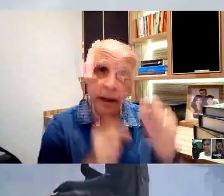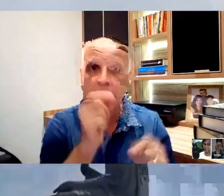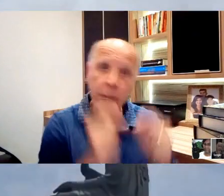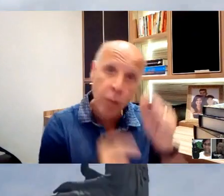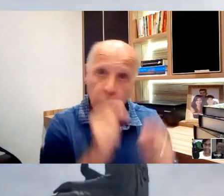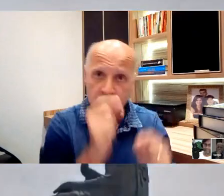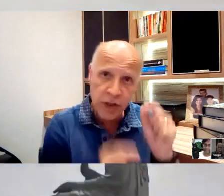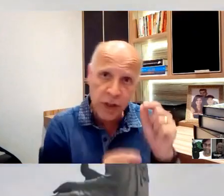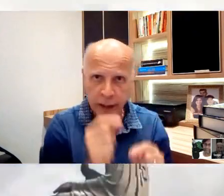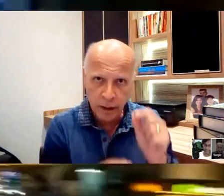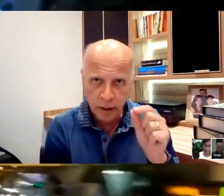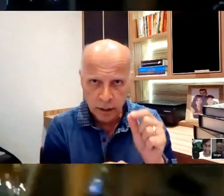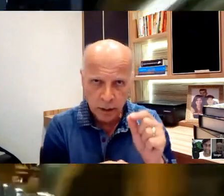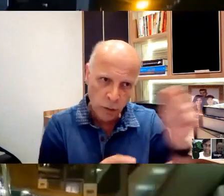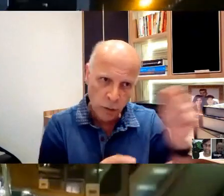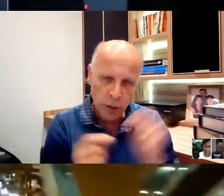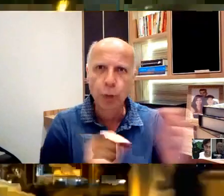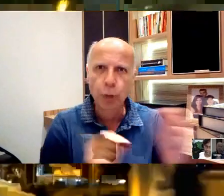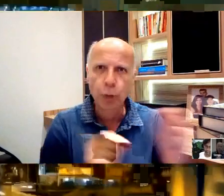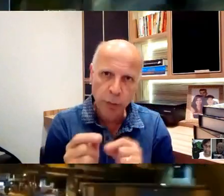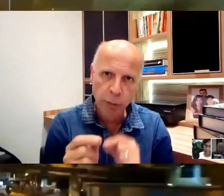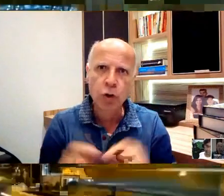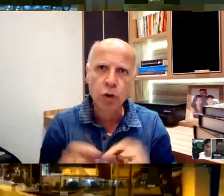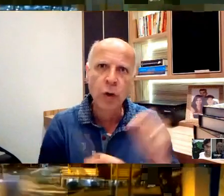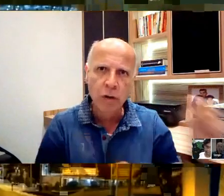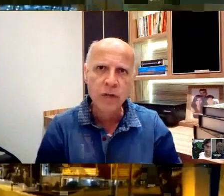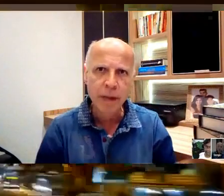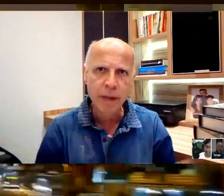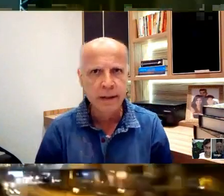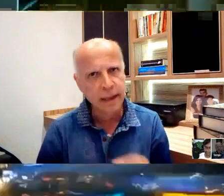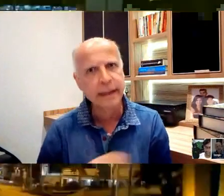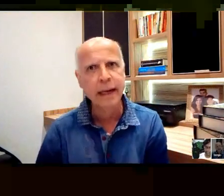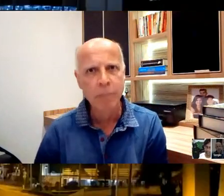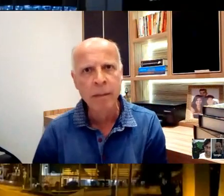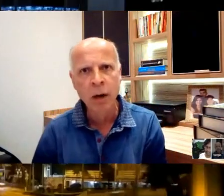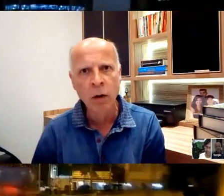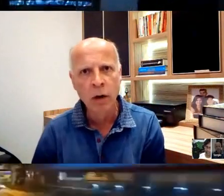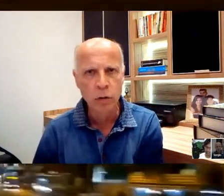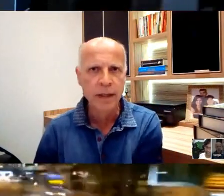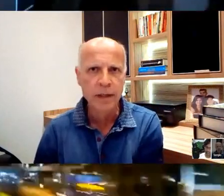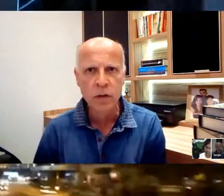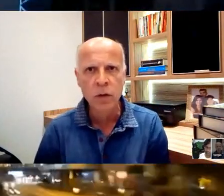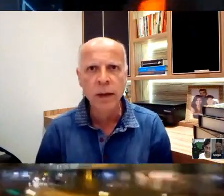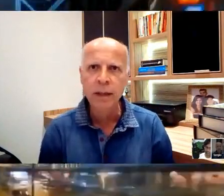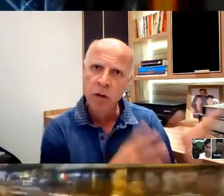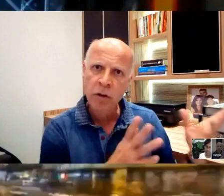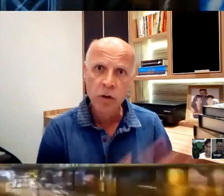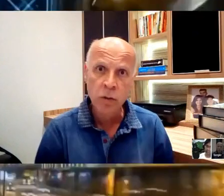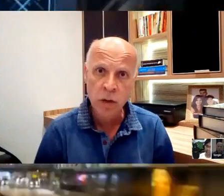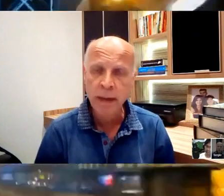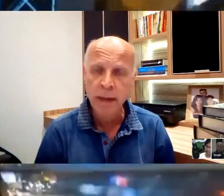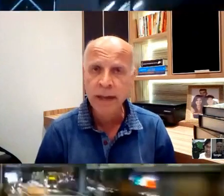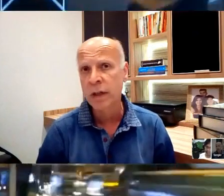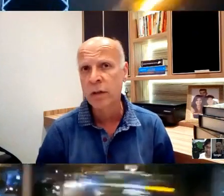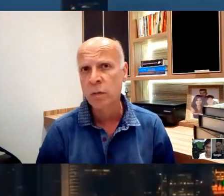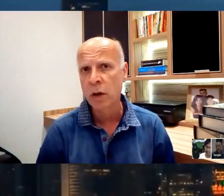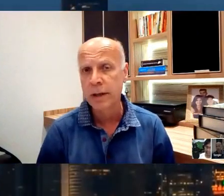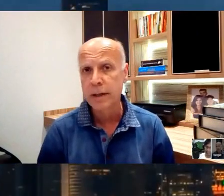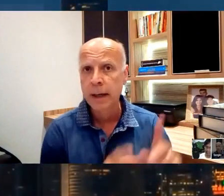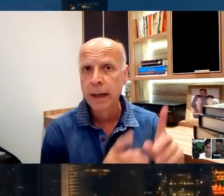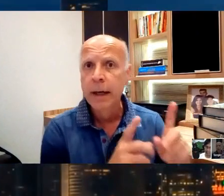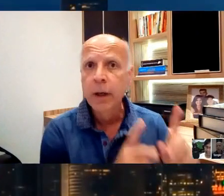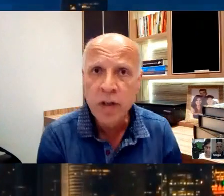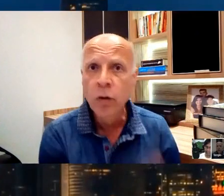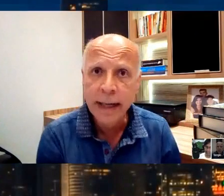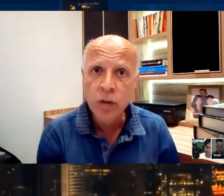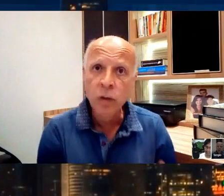na proporção, né? Número proporcional aos habitantes. A Itália é bem menor que o Brasil, 50 milhões, nós estamos em mais de 200 milhões. E